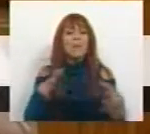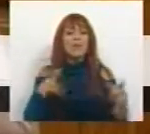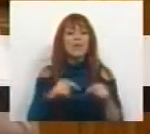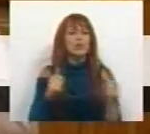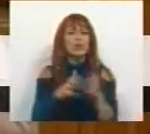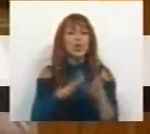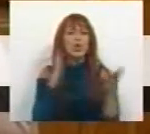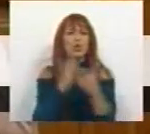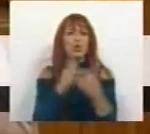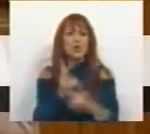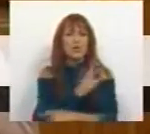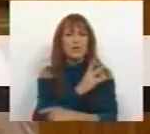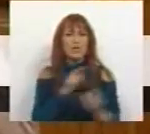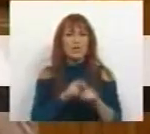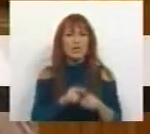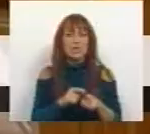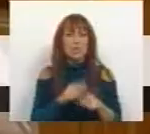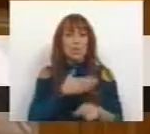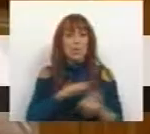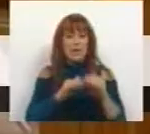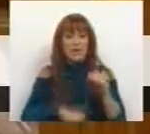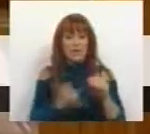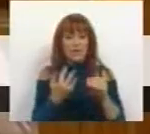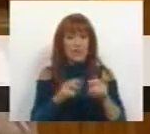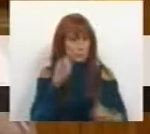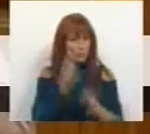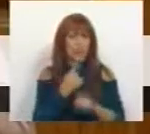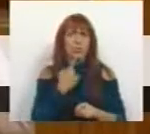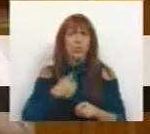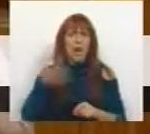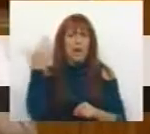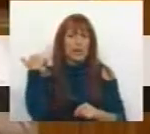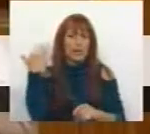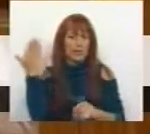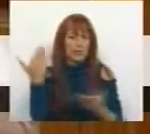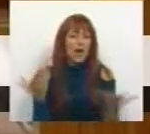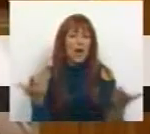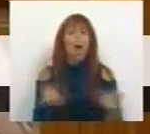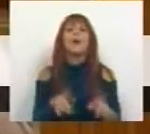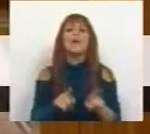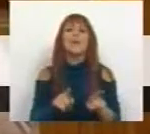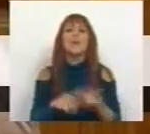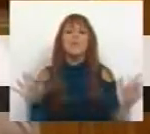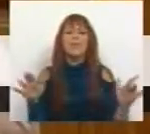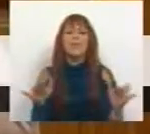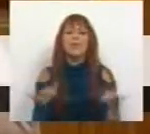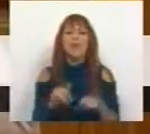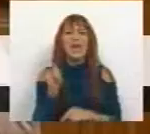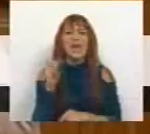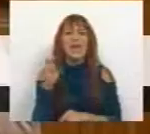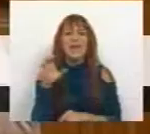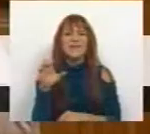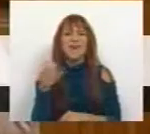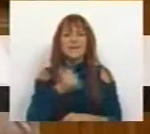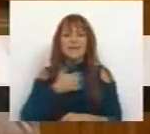alargamento a todos os estudantes universitários do PAS Sub-23, era uma reclamação que tínhamos há muito tempo, e também com a diminuição do